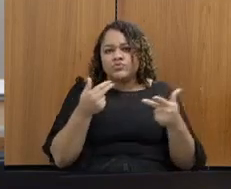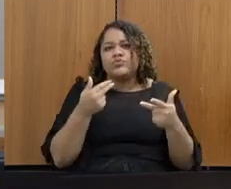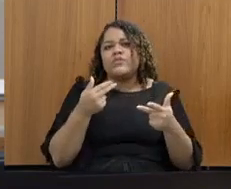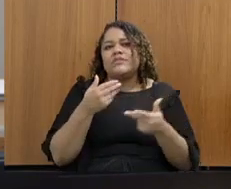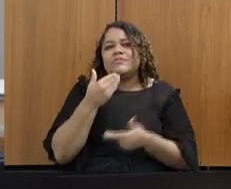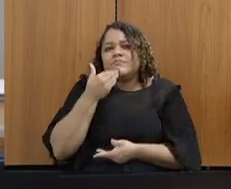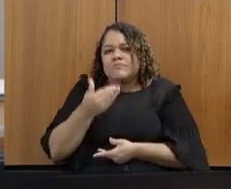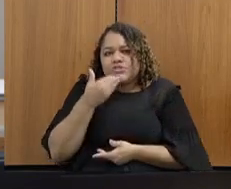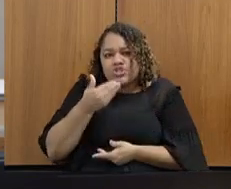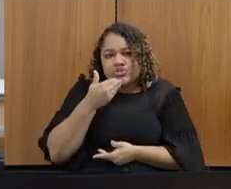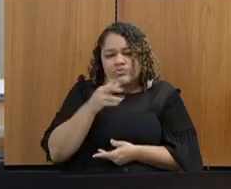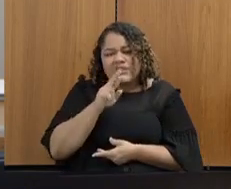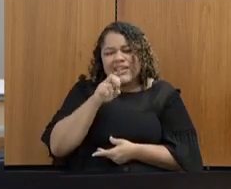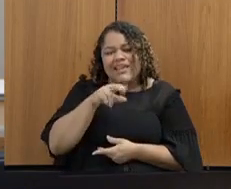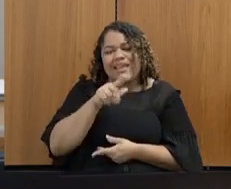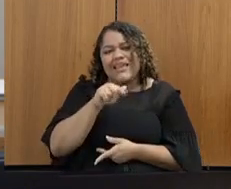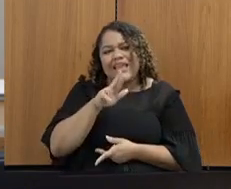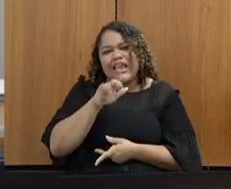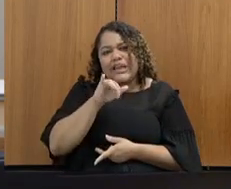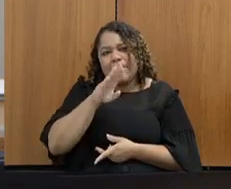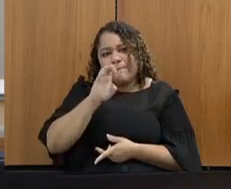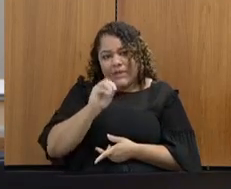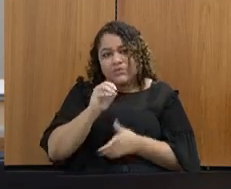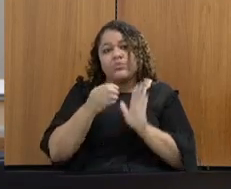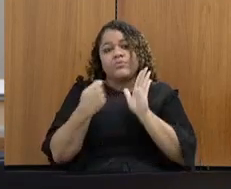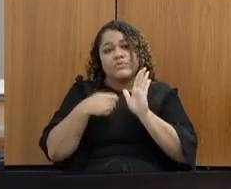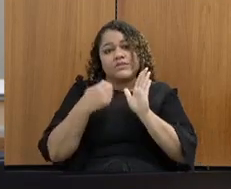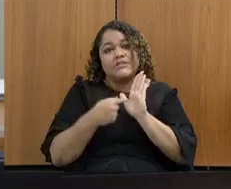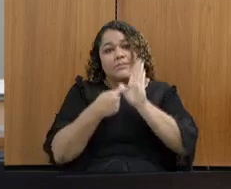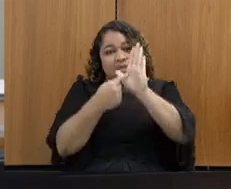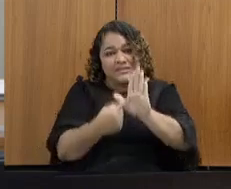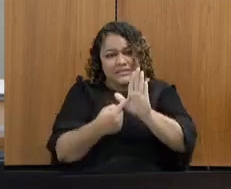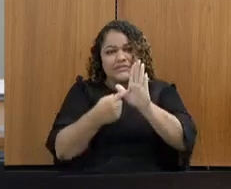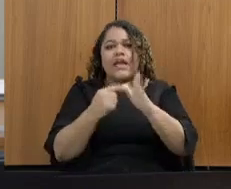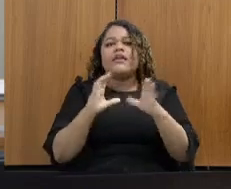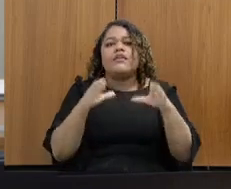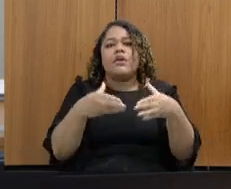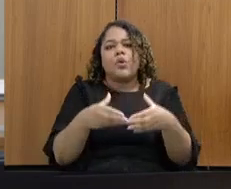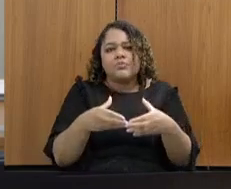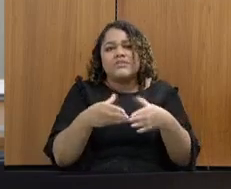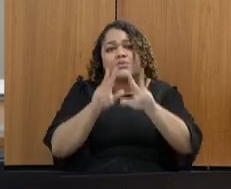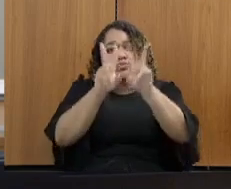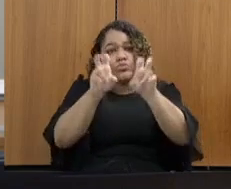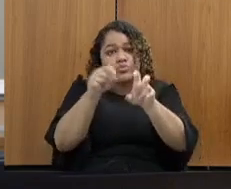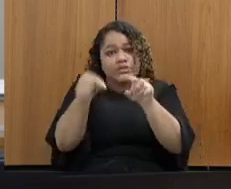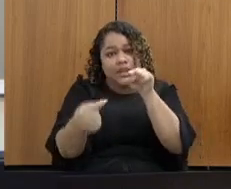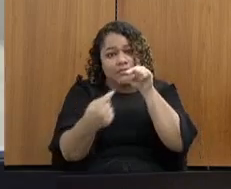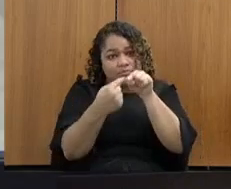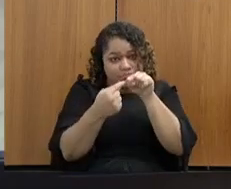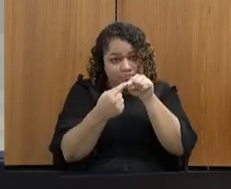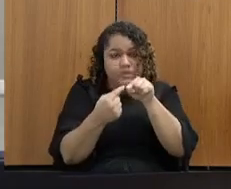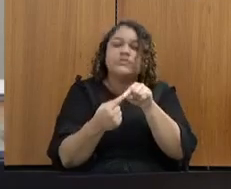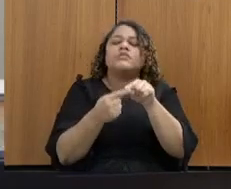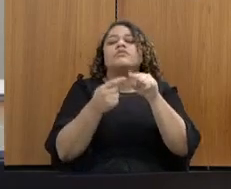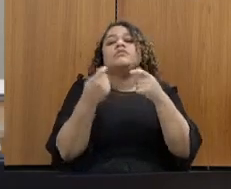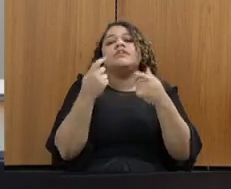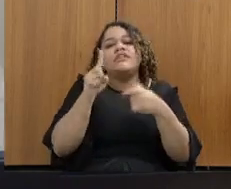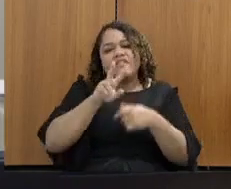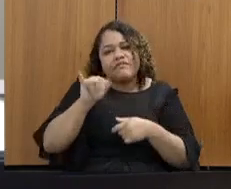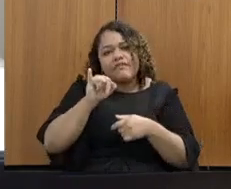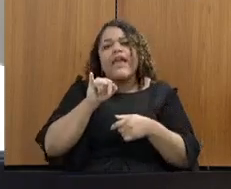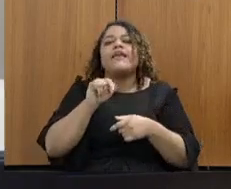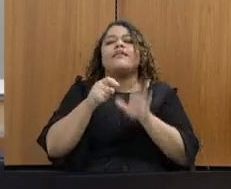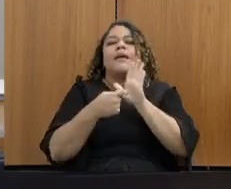apresentados na comissão temática competente e serão apreciados nas reuniões Ordinárias das